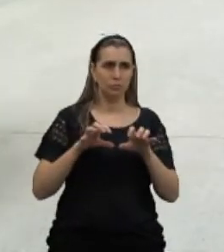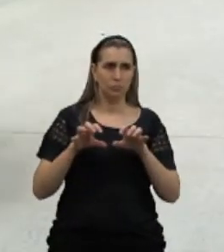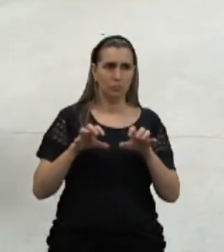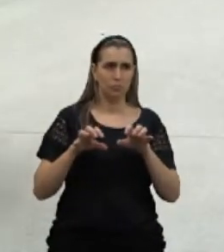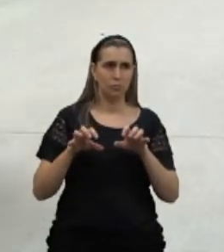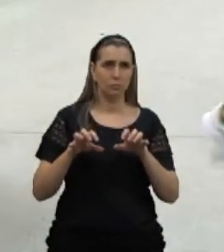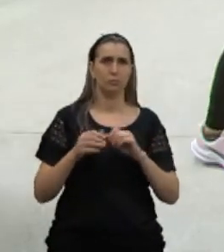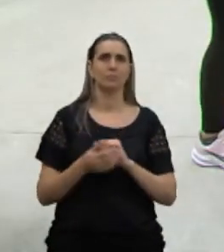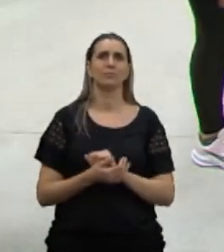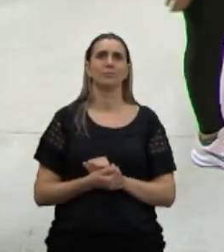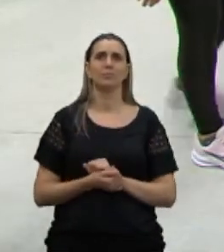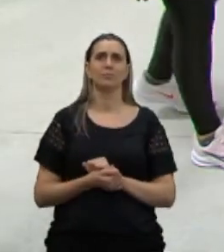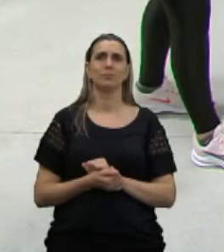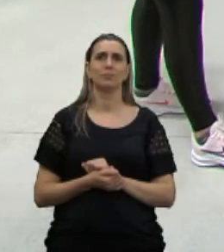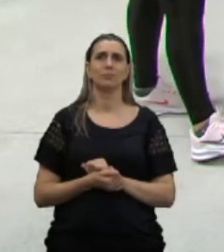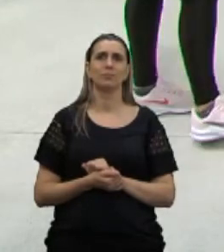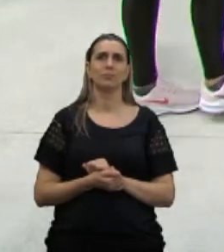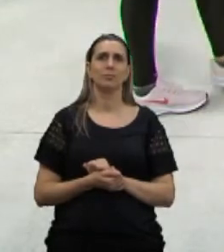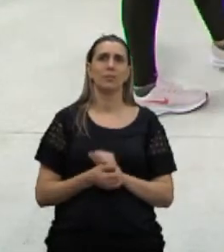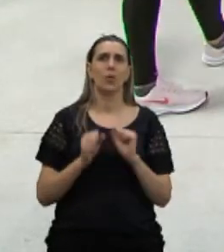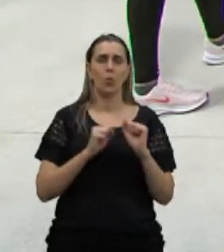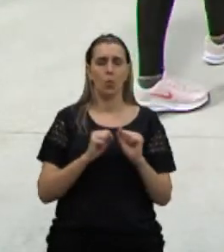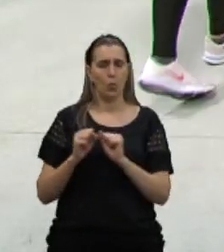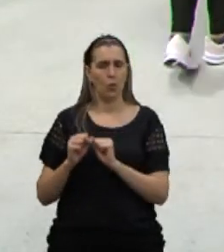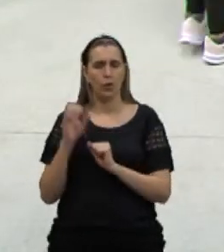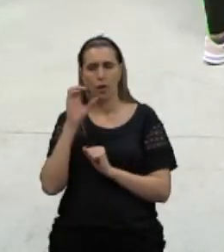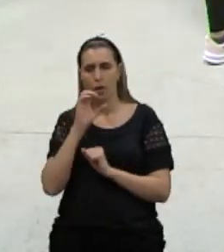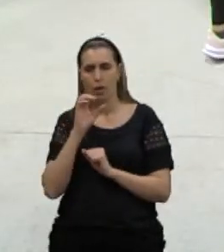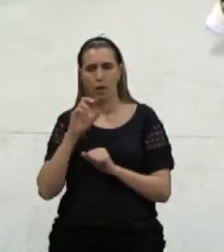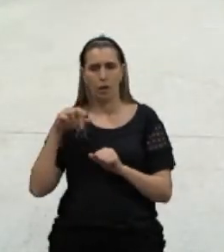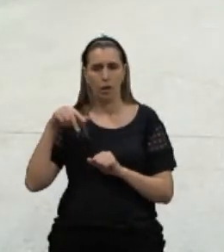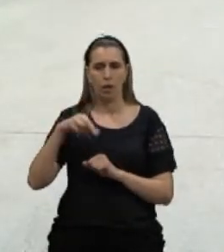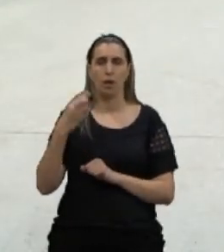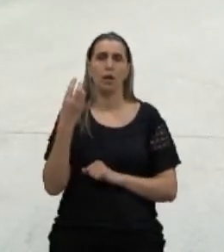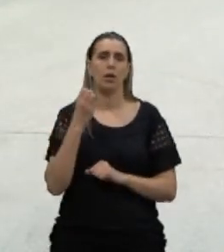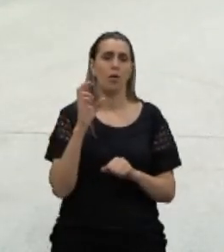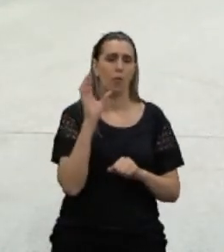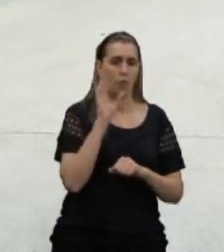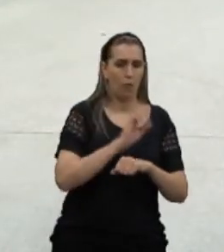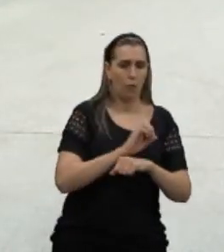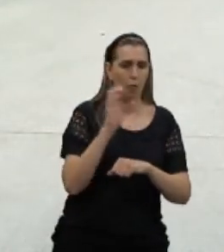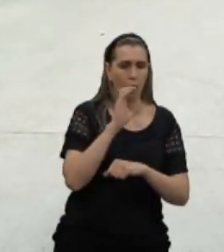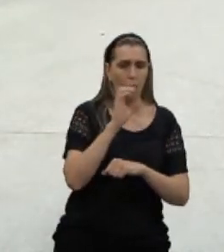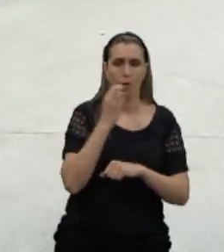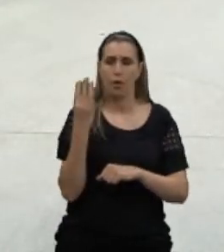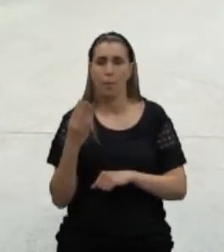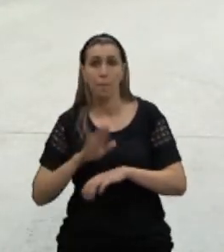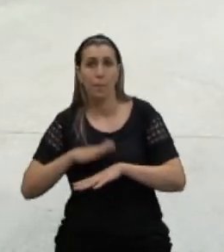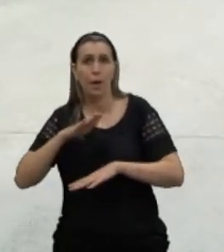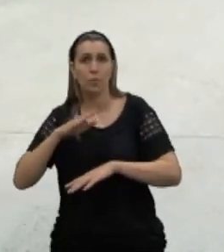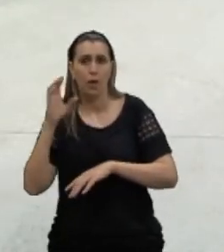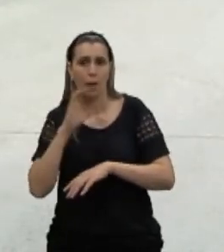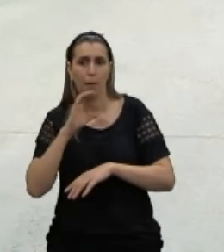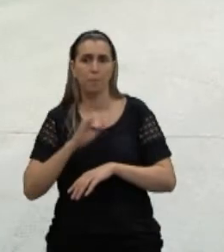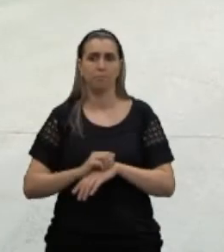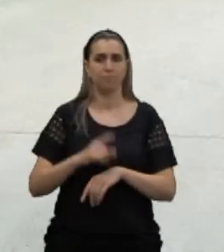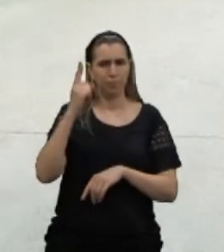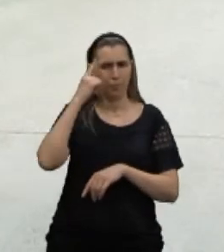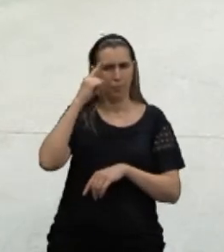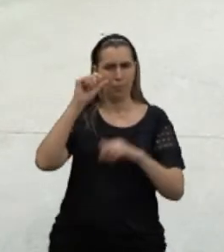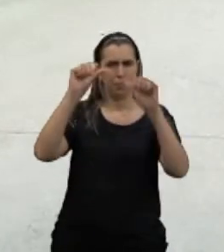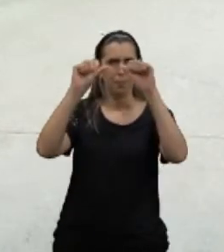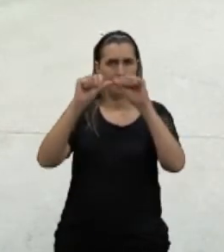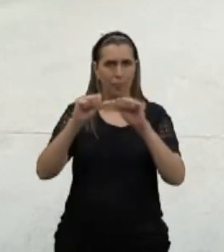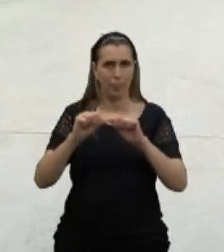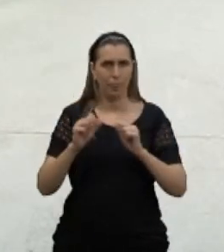Isso, frente... Pode caminhar do jeito que quer. Velocidade 3. Aumenta mais um pouco. E pensa na